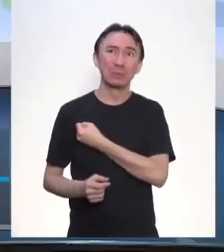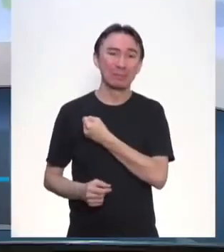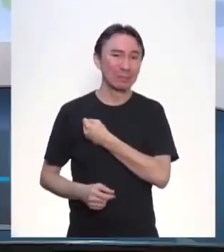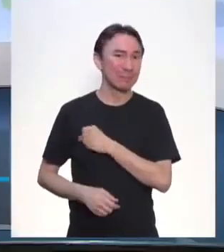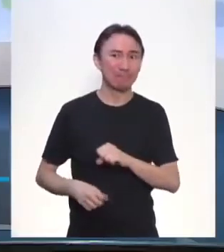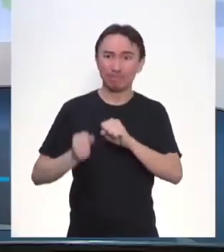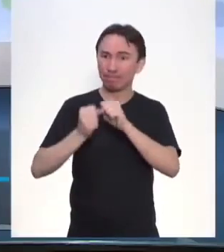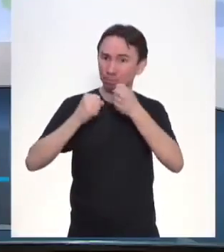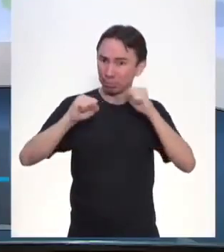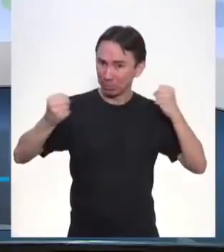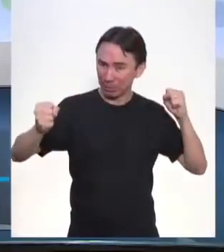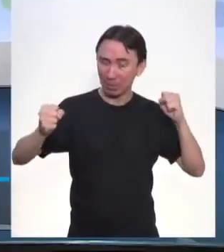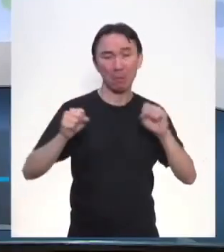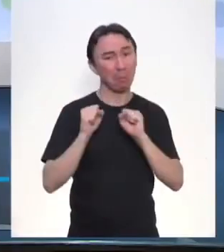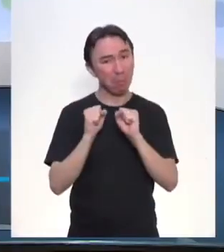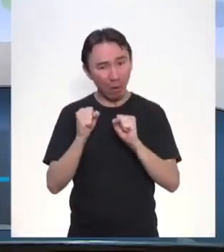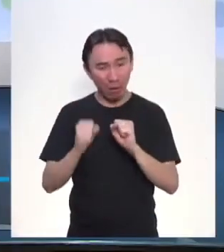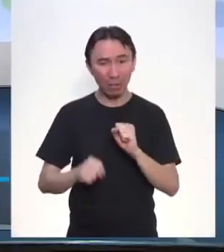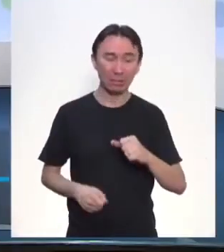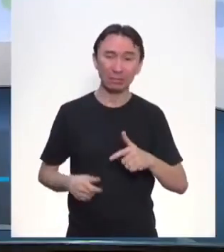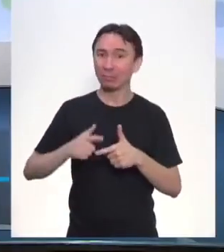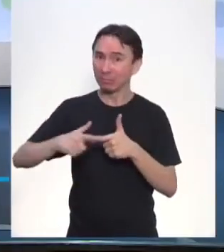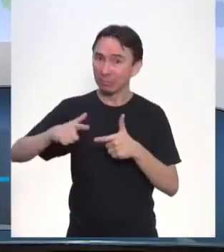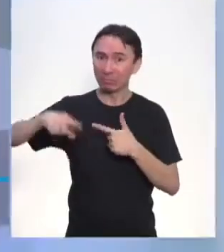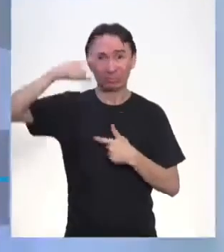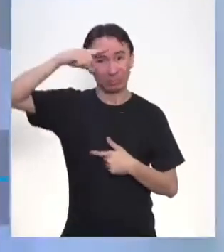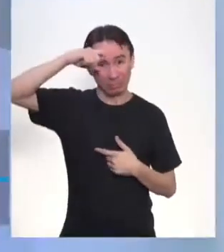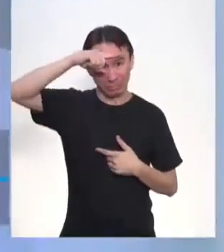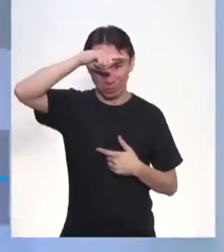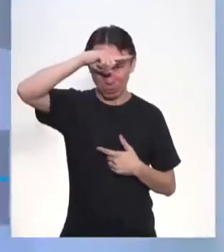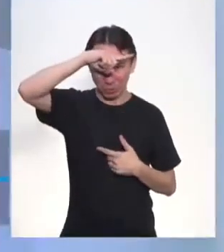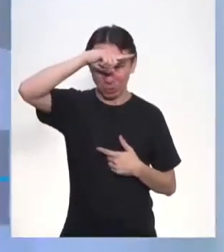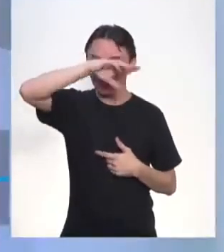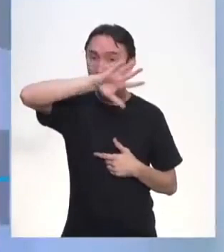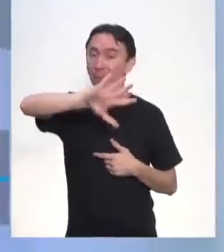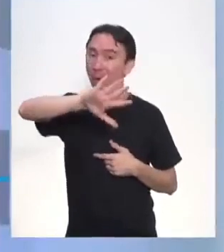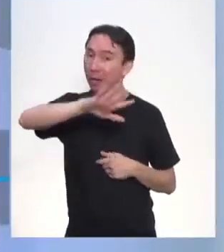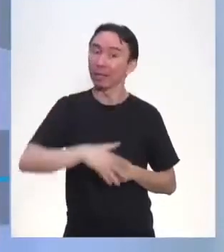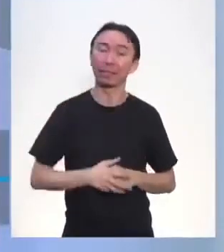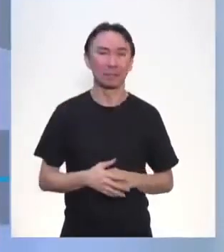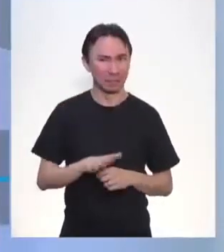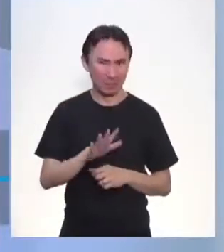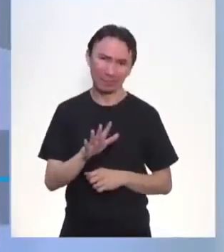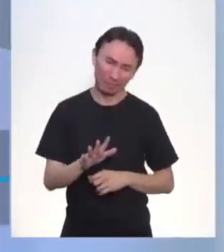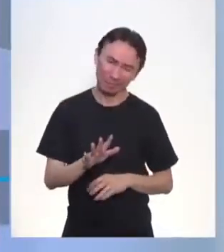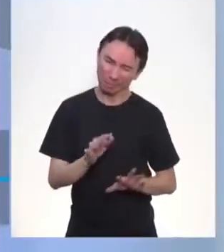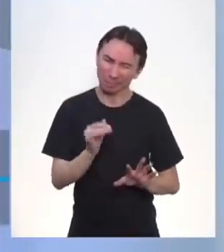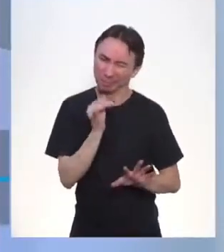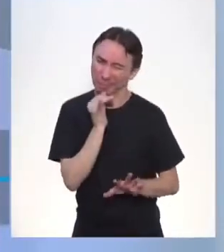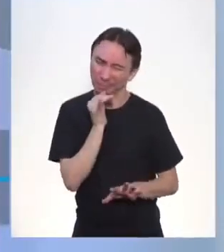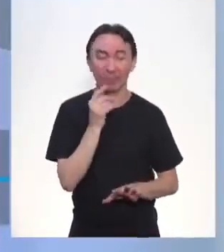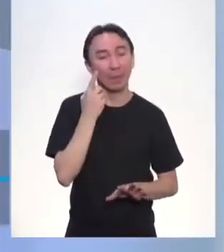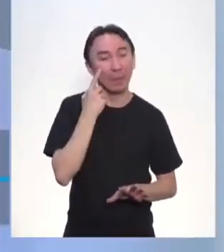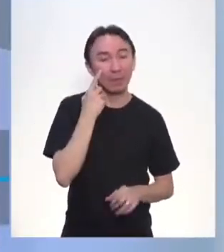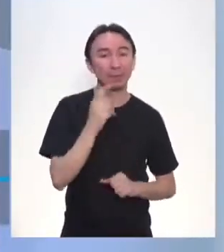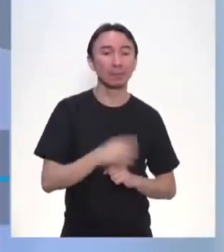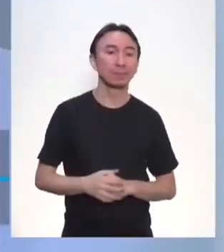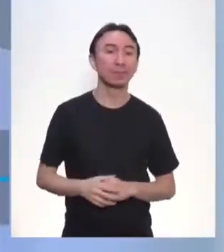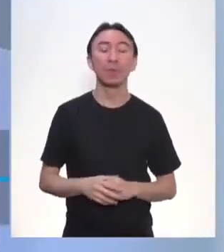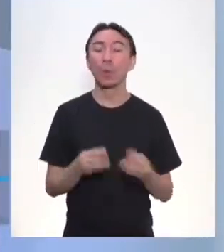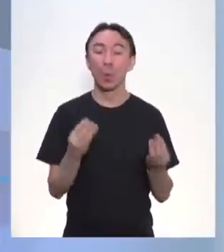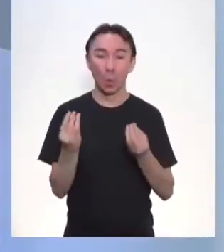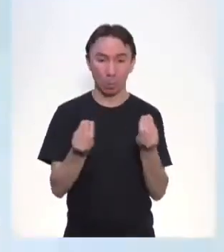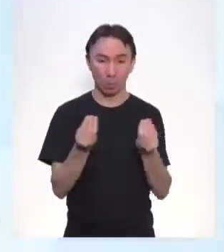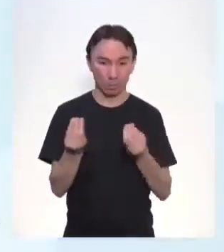problema resolver pela forma com que eu estou fazendo. Mas a ideia seria mais ou menos a mesma. Então vamos olhar, ó. Então eu peguei o seguinte,